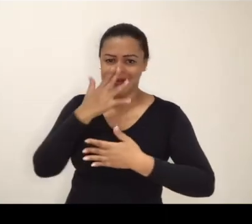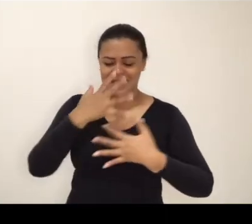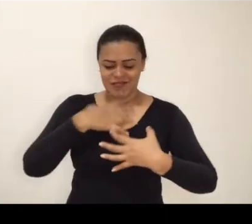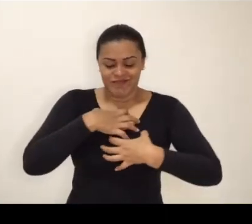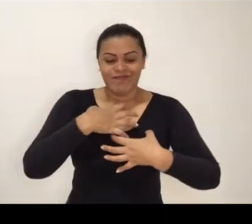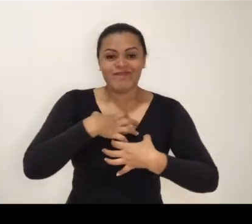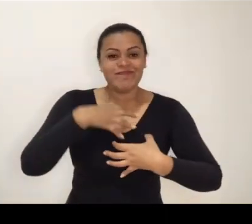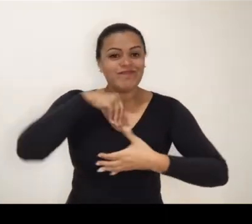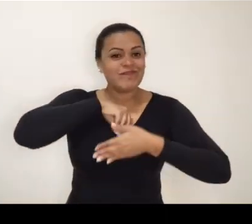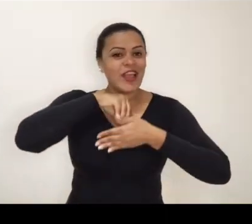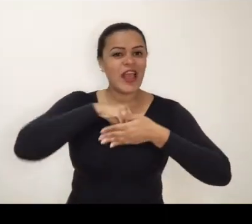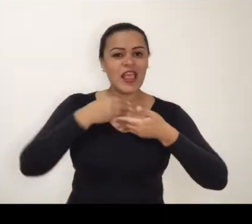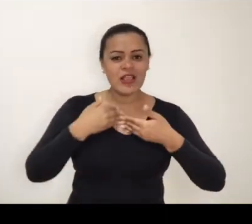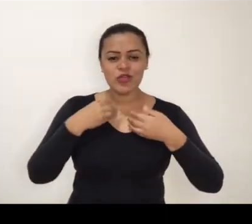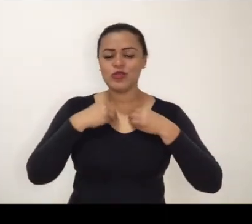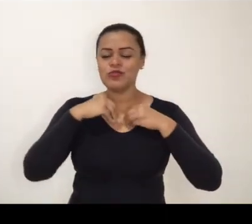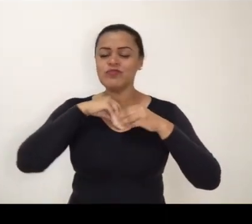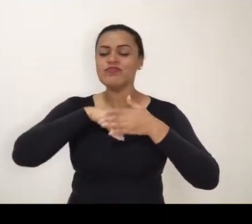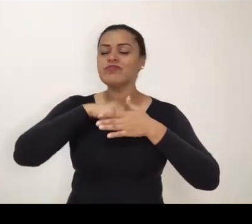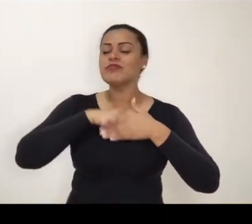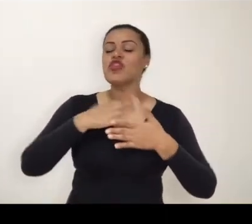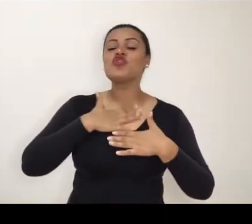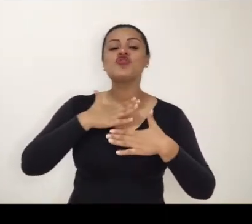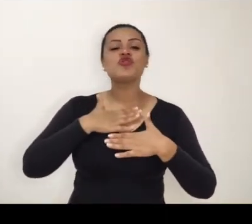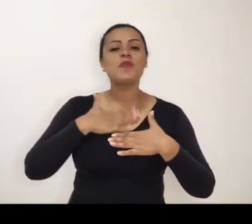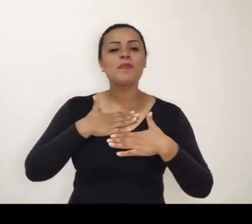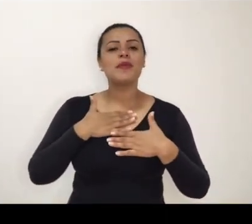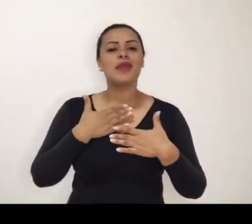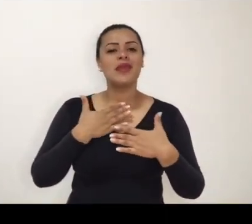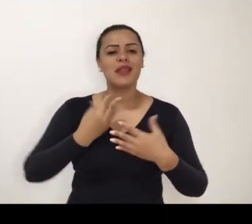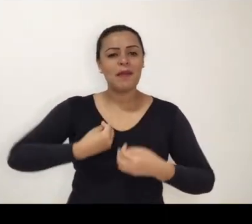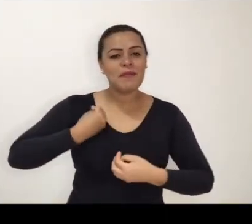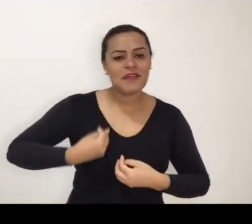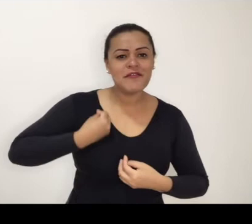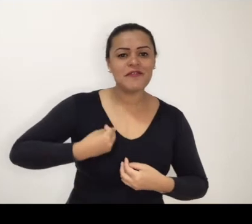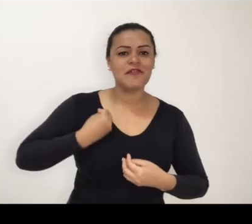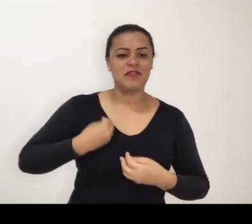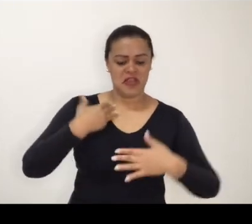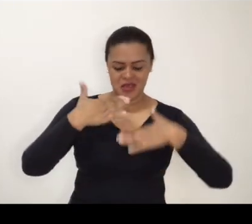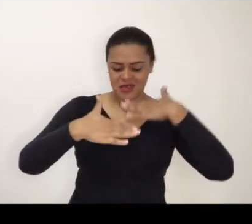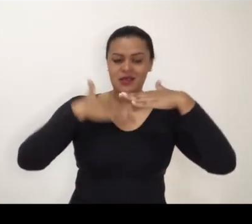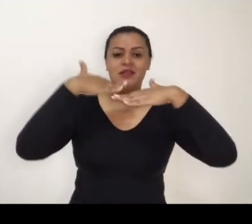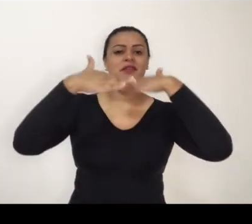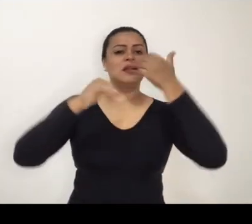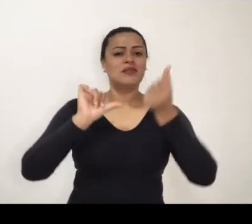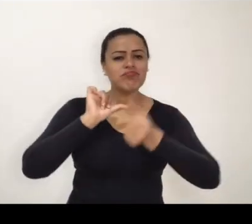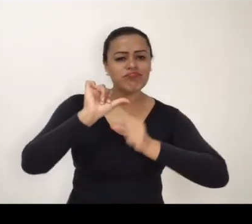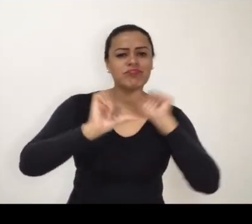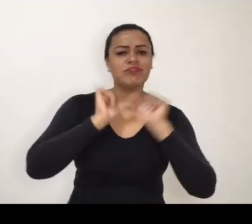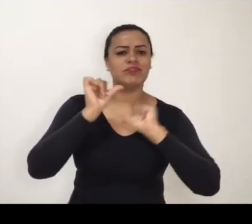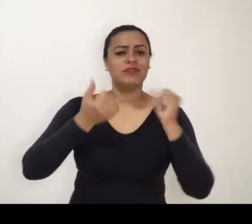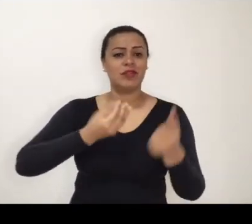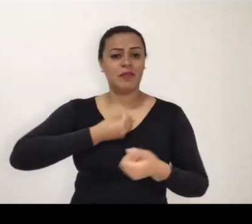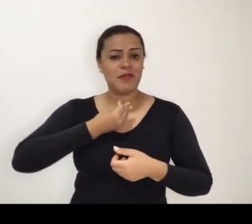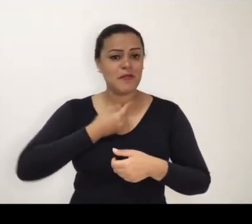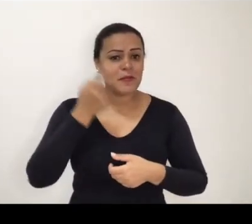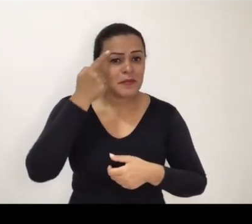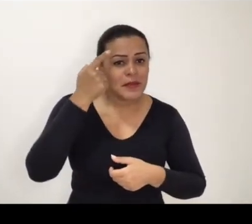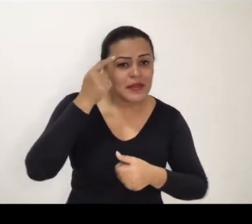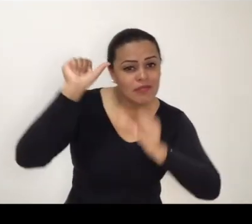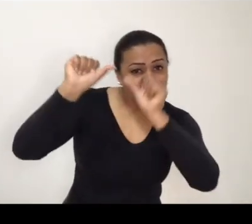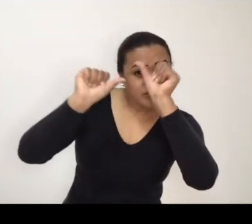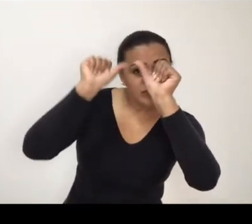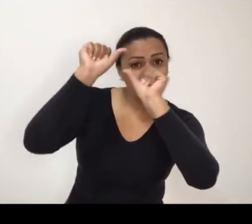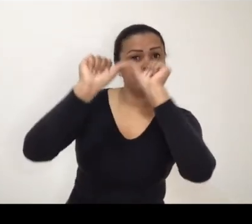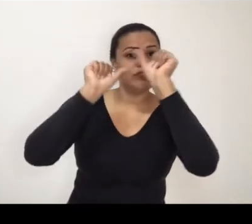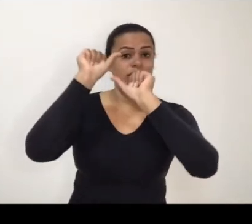vai cada vez mais acrescentando, né? Transformações e